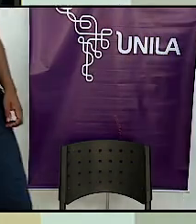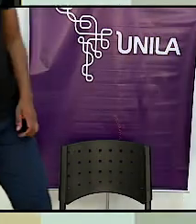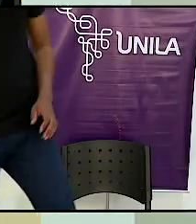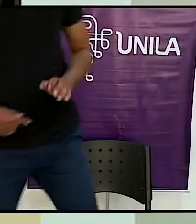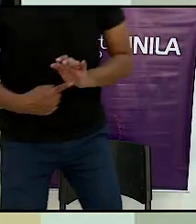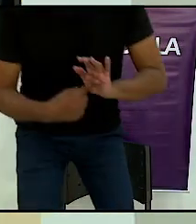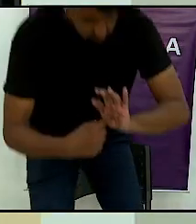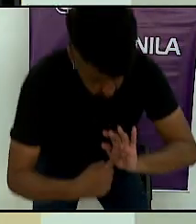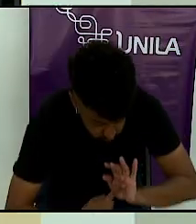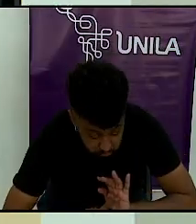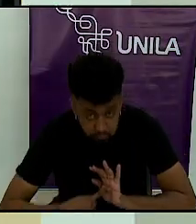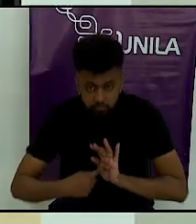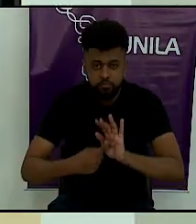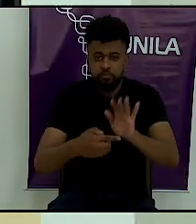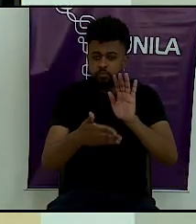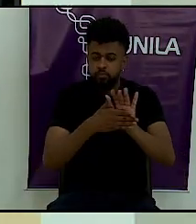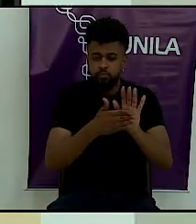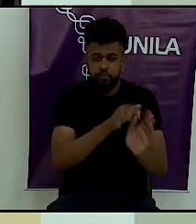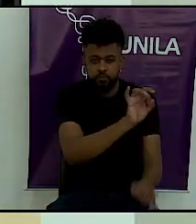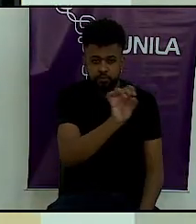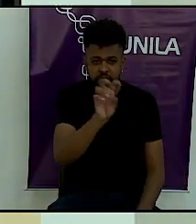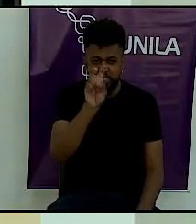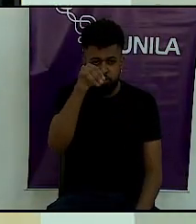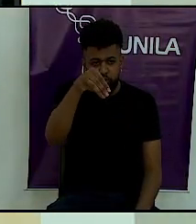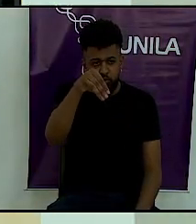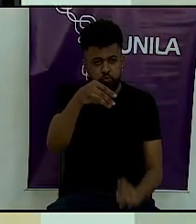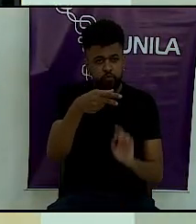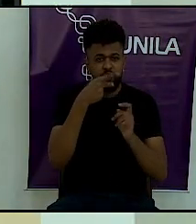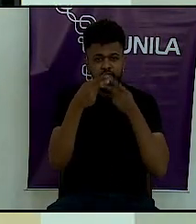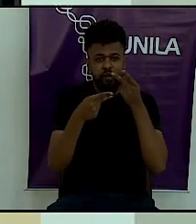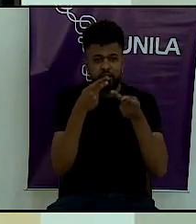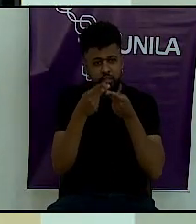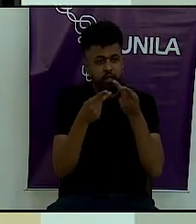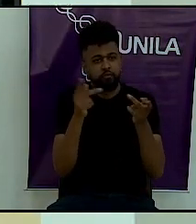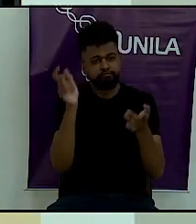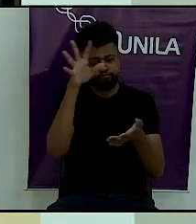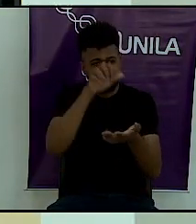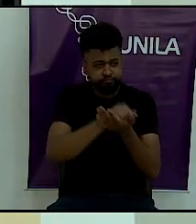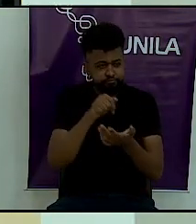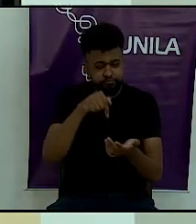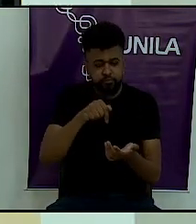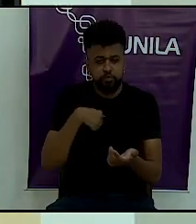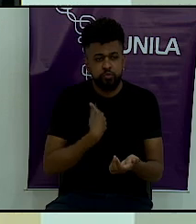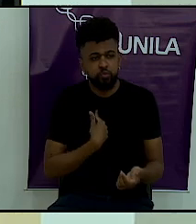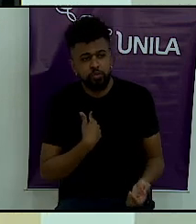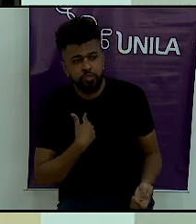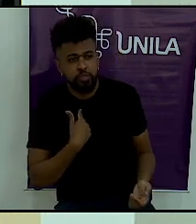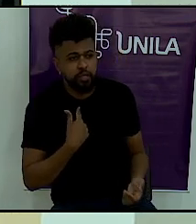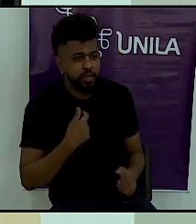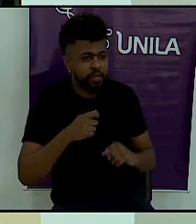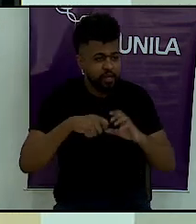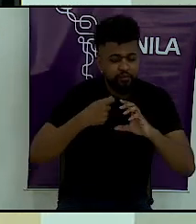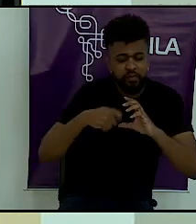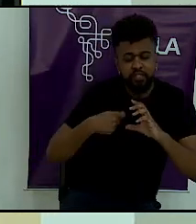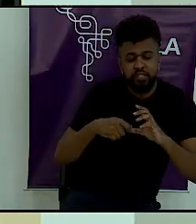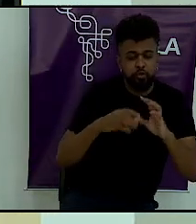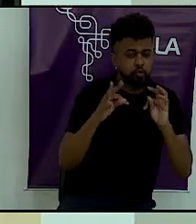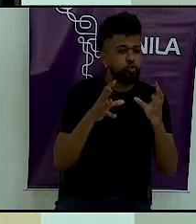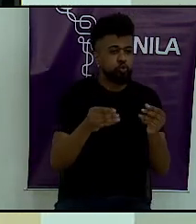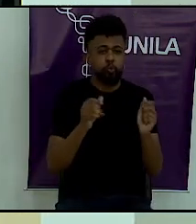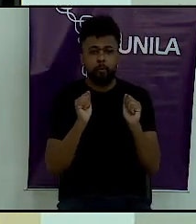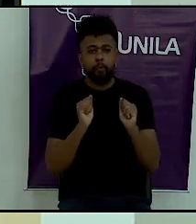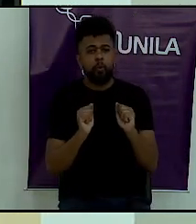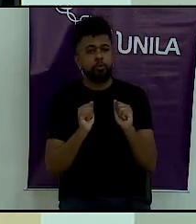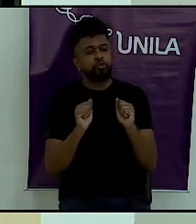as propostas. Cada um vai ter no máximo 5 minutos aí para falar. Isso fica registrado aqui na nossa gravação e todo mundo